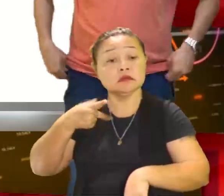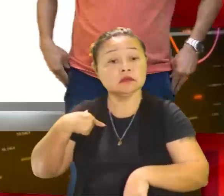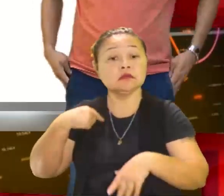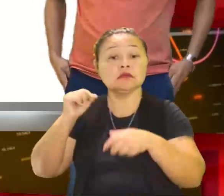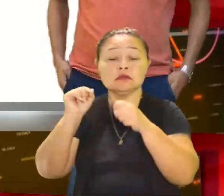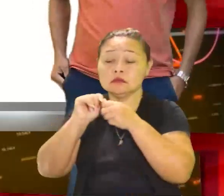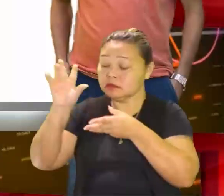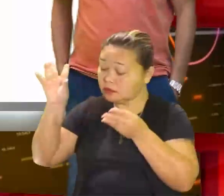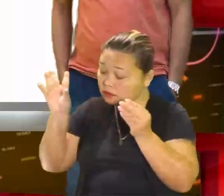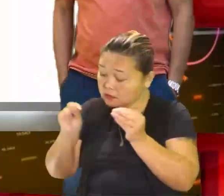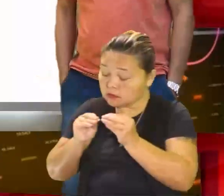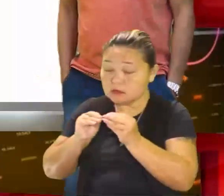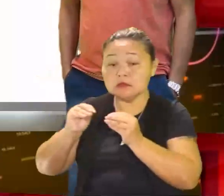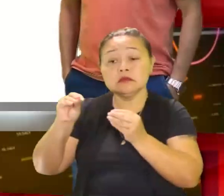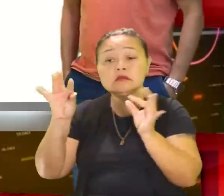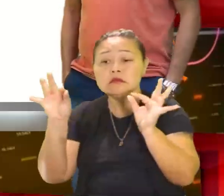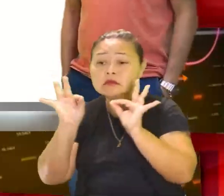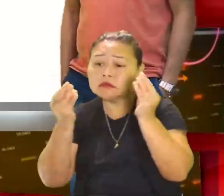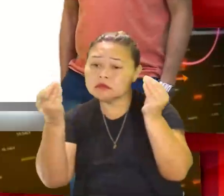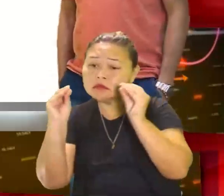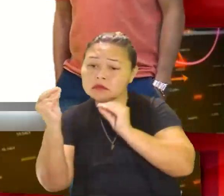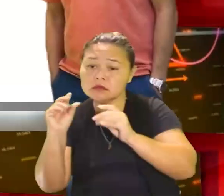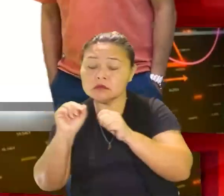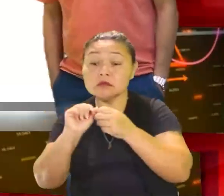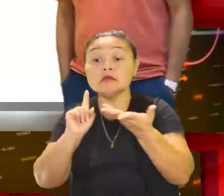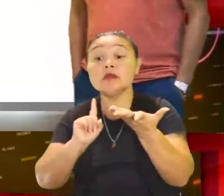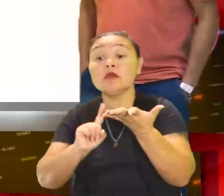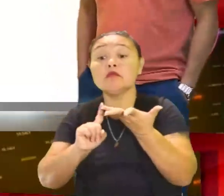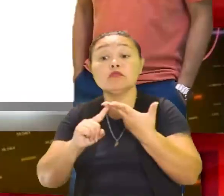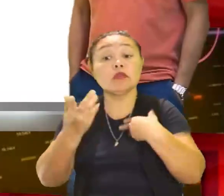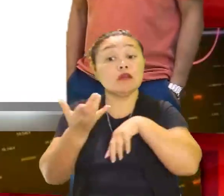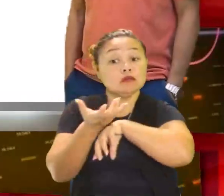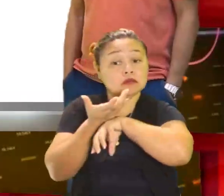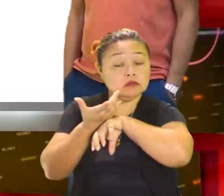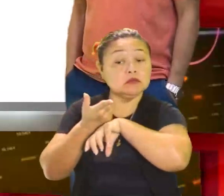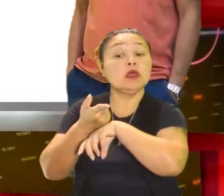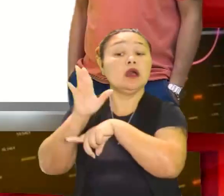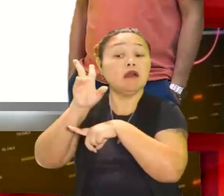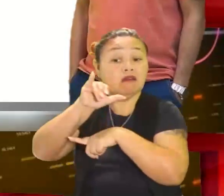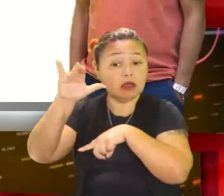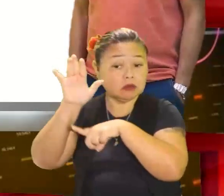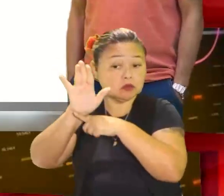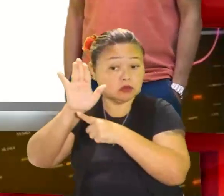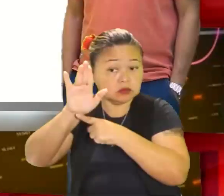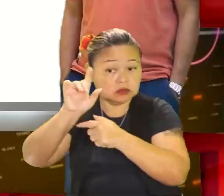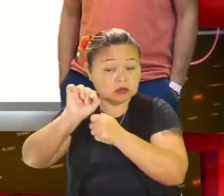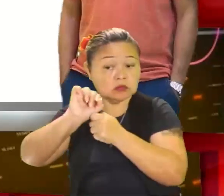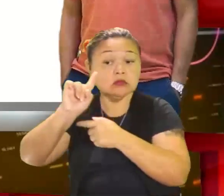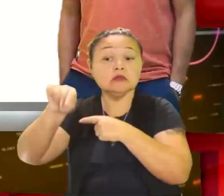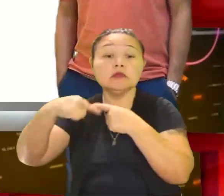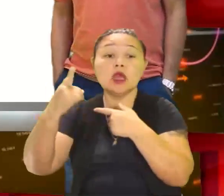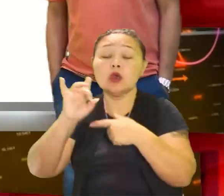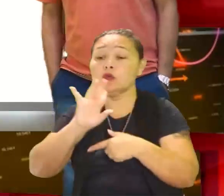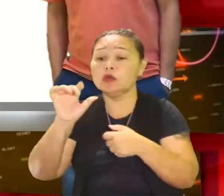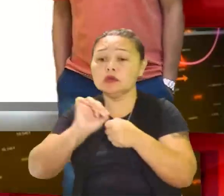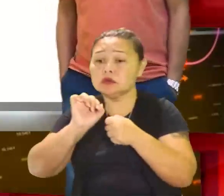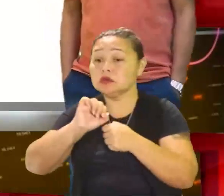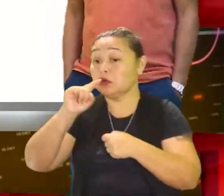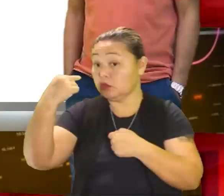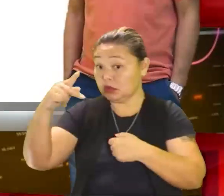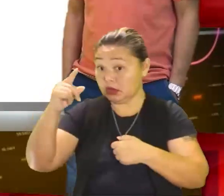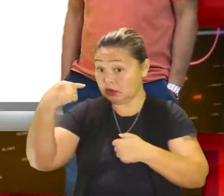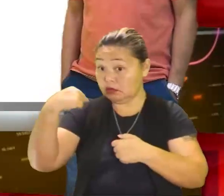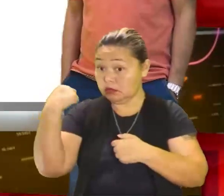né? Fazer resumos, fazer esquemas das diversas disciplinas vai te ajudar muito nos teus estudos, com certeza não só para a